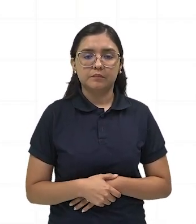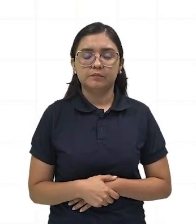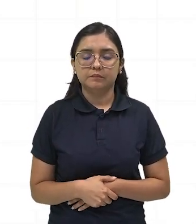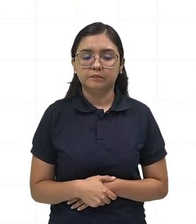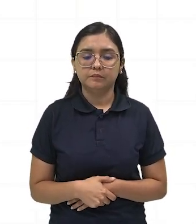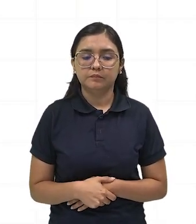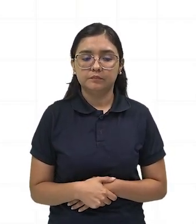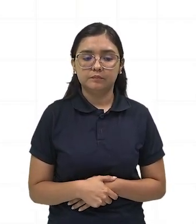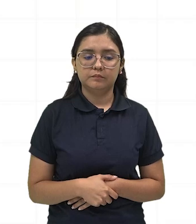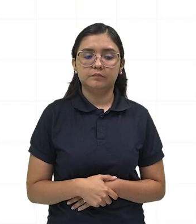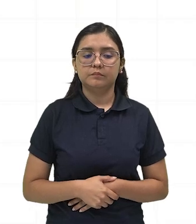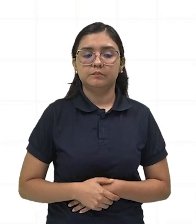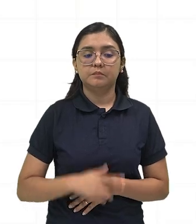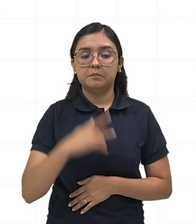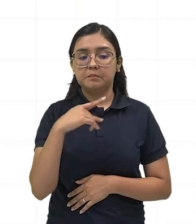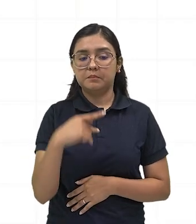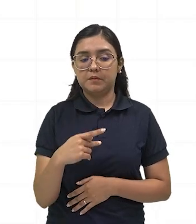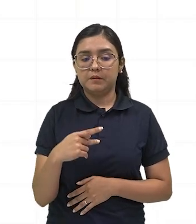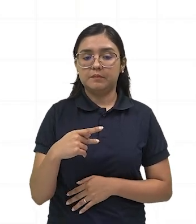Vamos lá, ó. Temos P